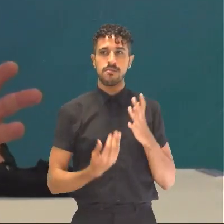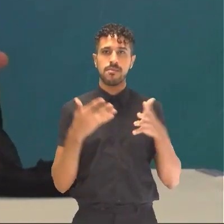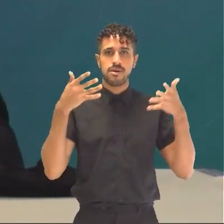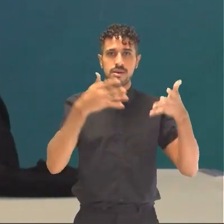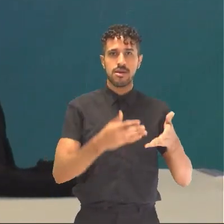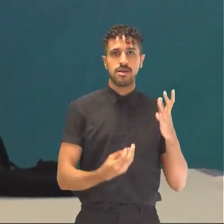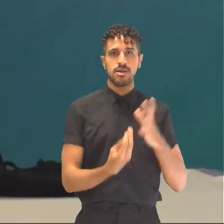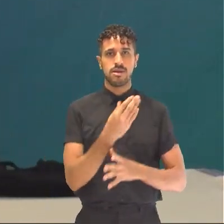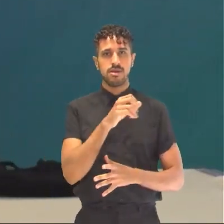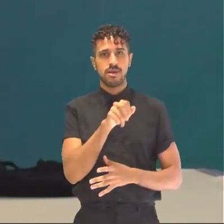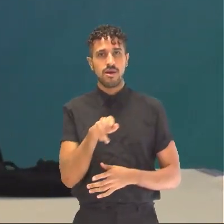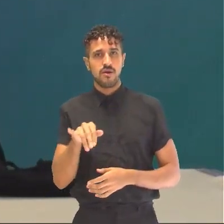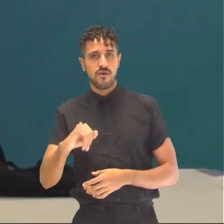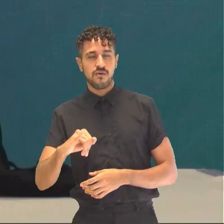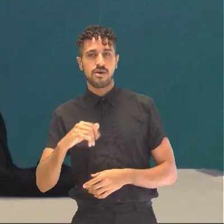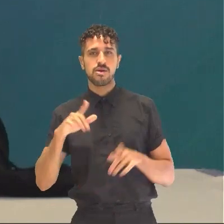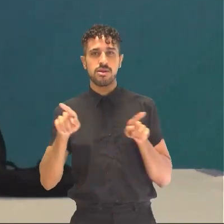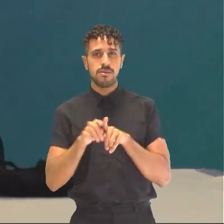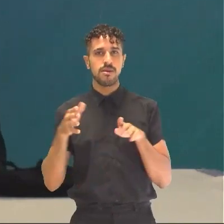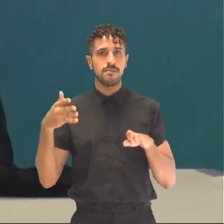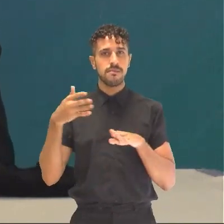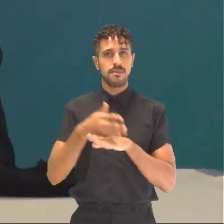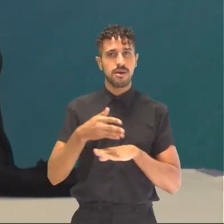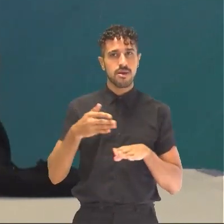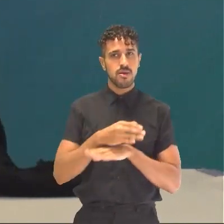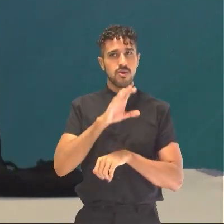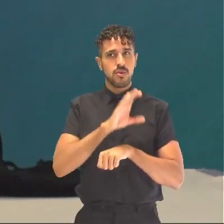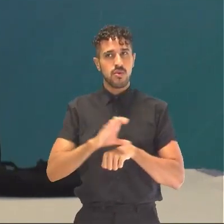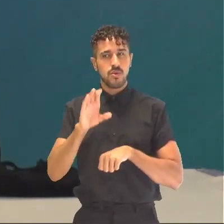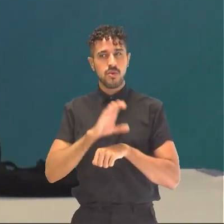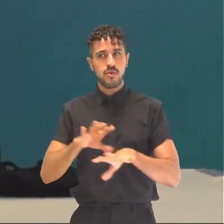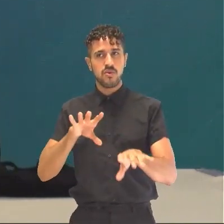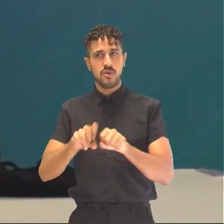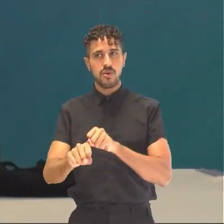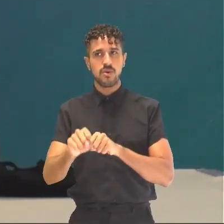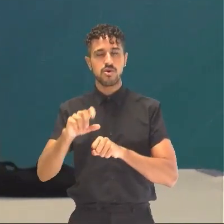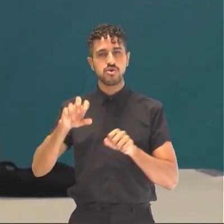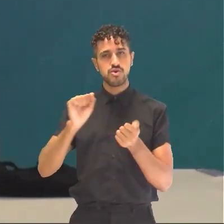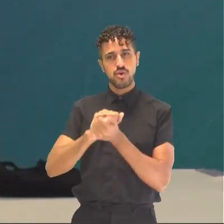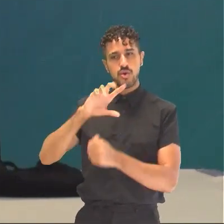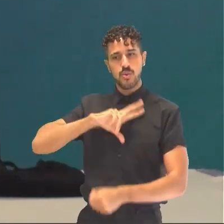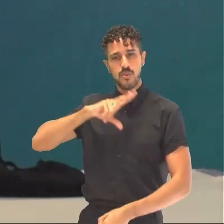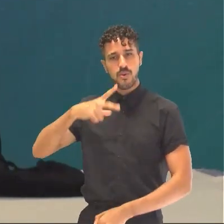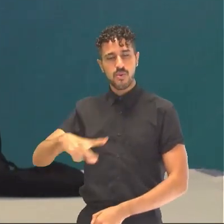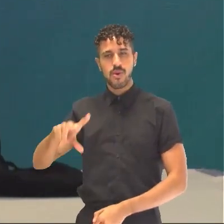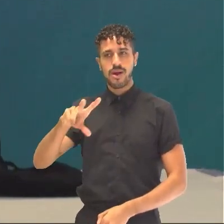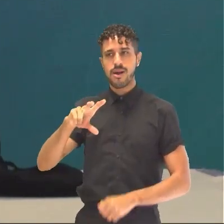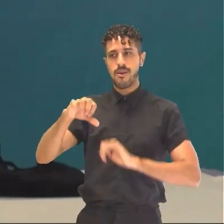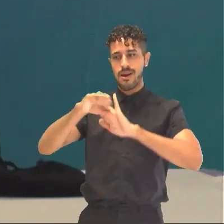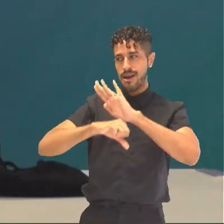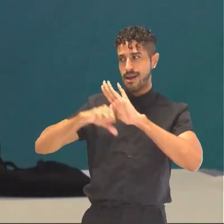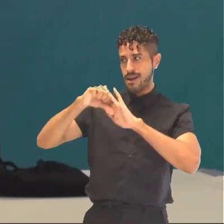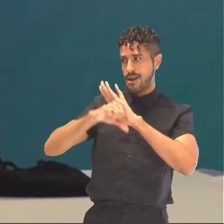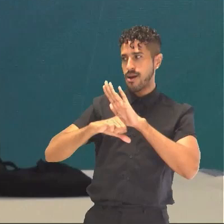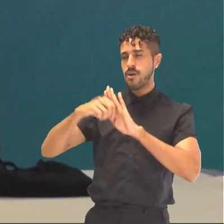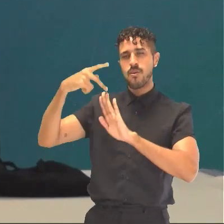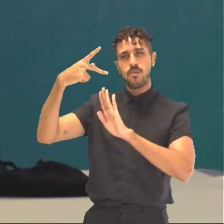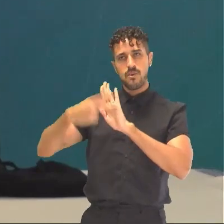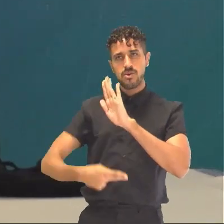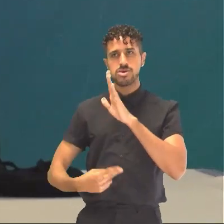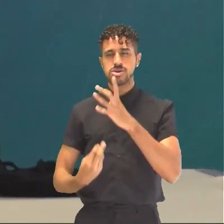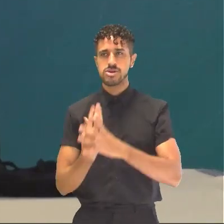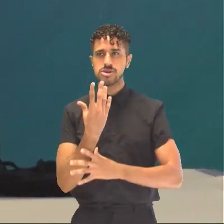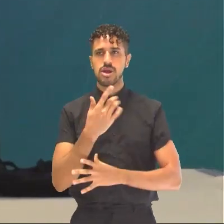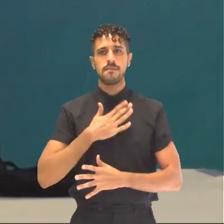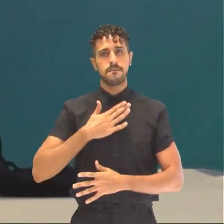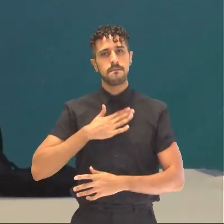da CEALF, eu participei daquele curso de formação com Portugal, né? Lá na CAPES, né? E o projeto foi criado